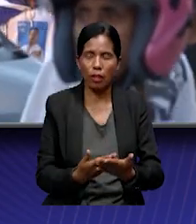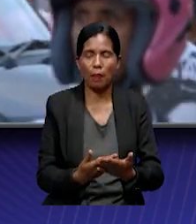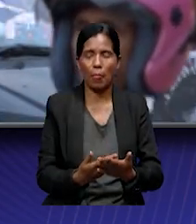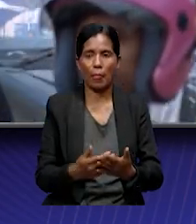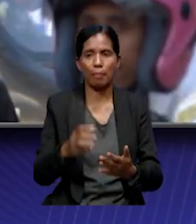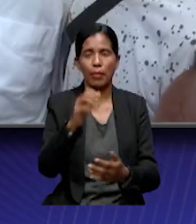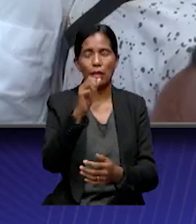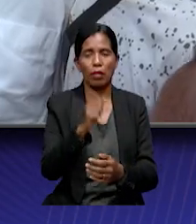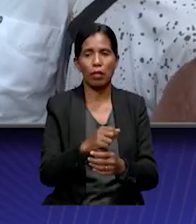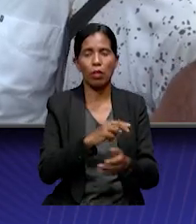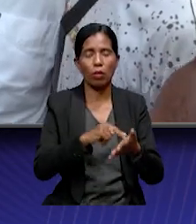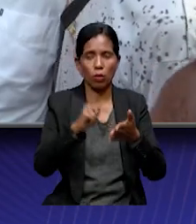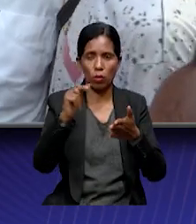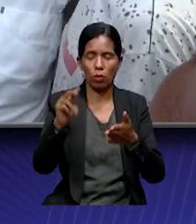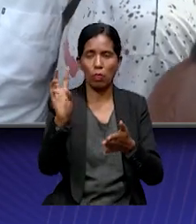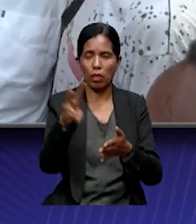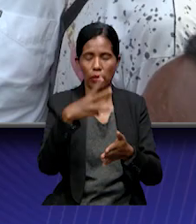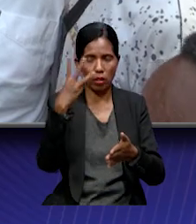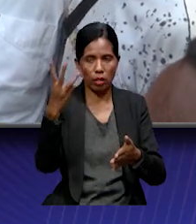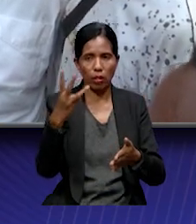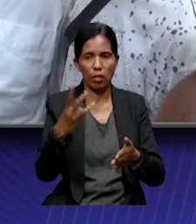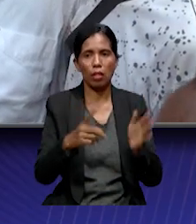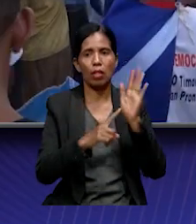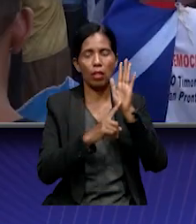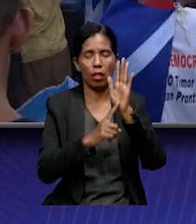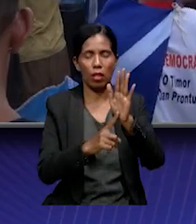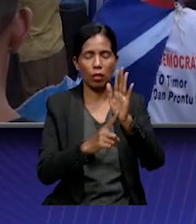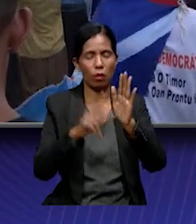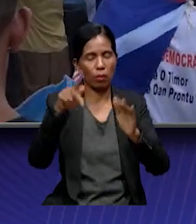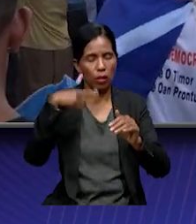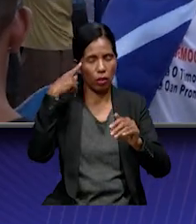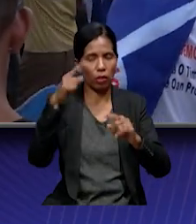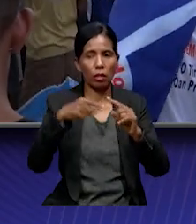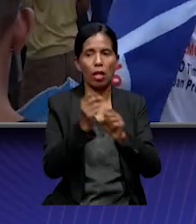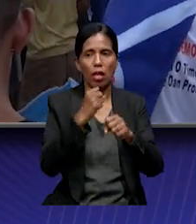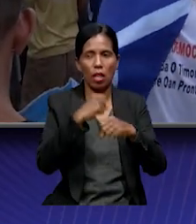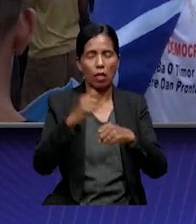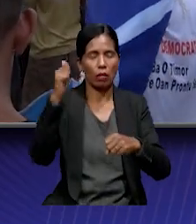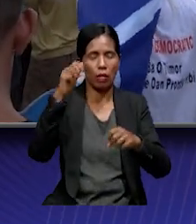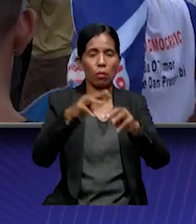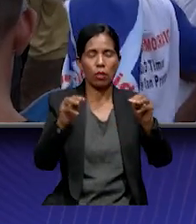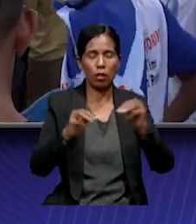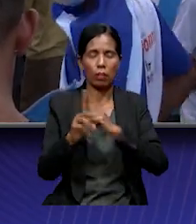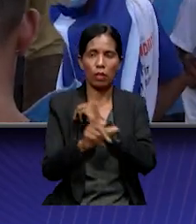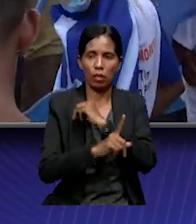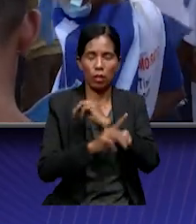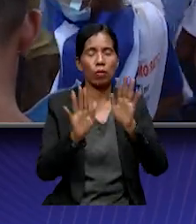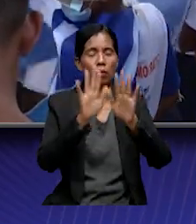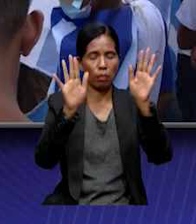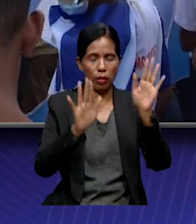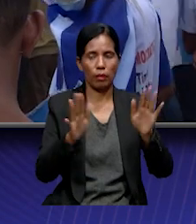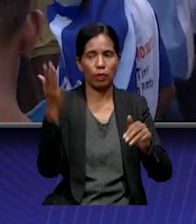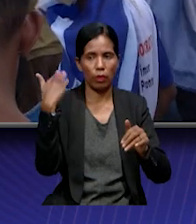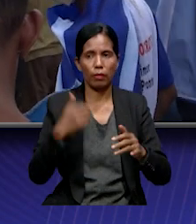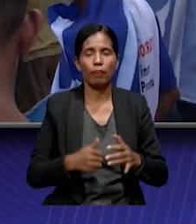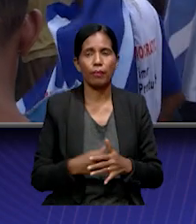Sinami Sabino ho nomor sorteu sanul resinen atau kompromisi politiko ne bang hira halau kampanye yang munisipi likisa domingo finalis ne. Ita